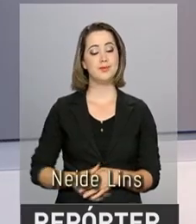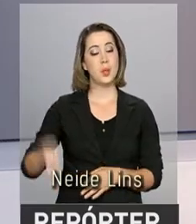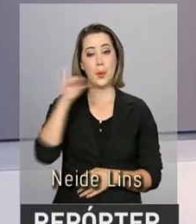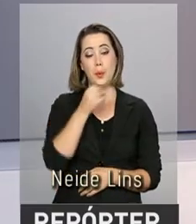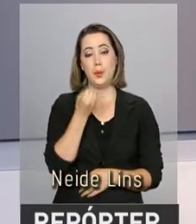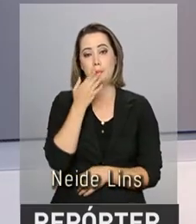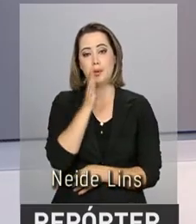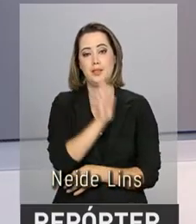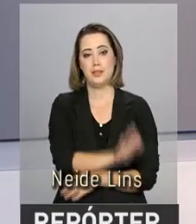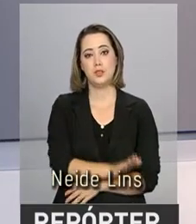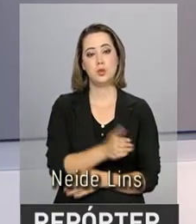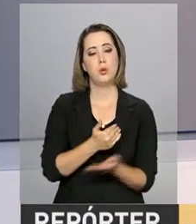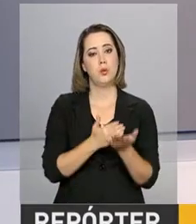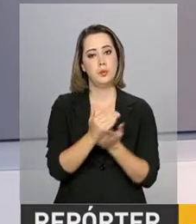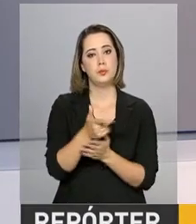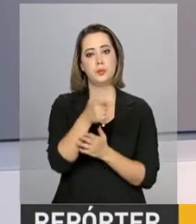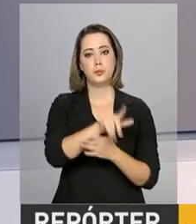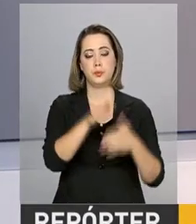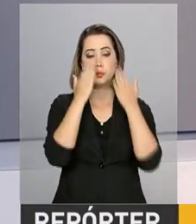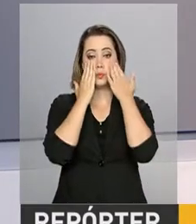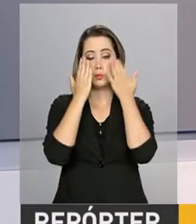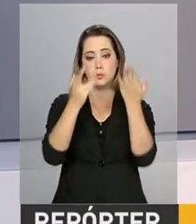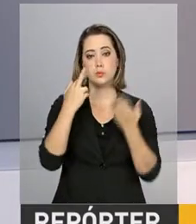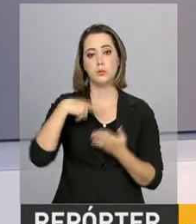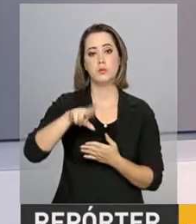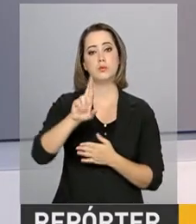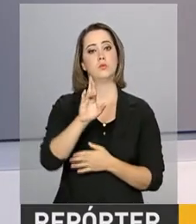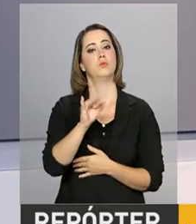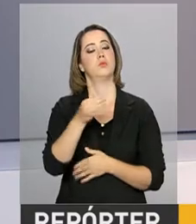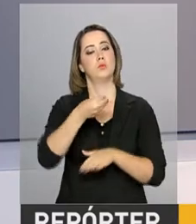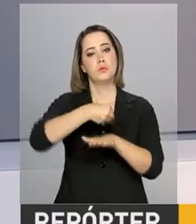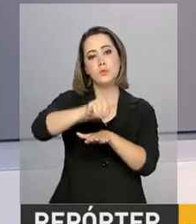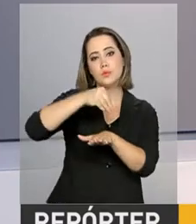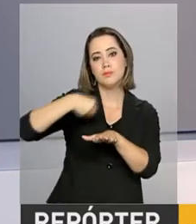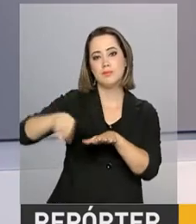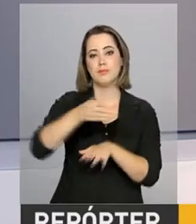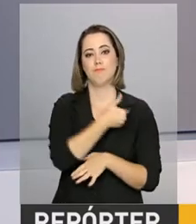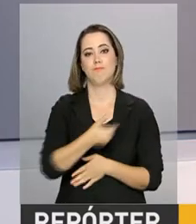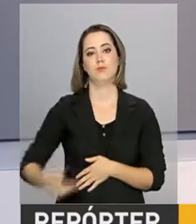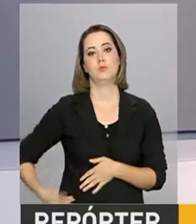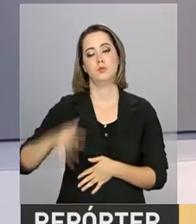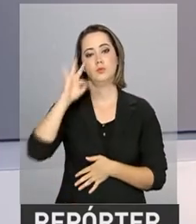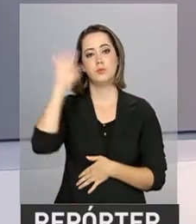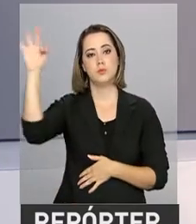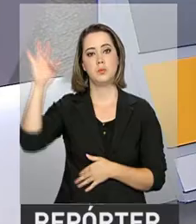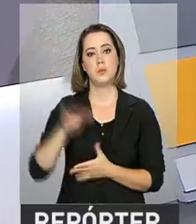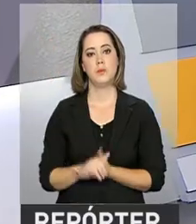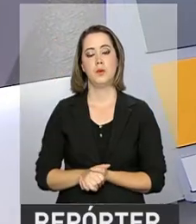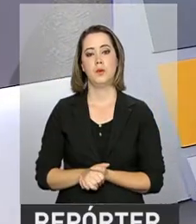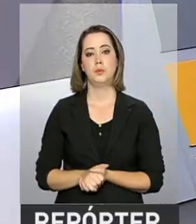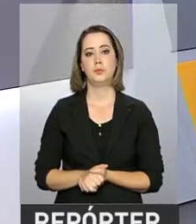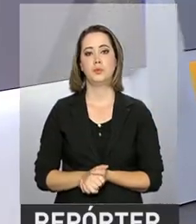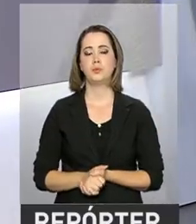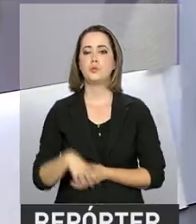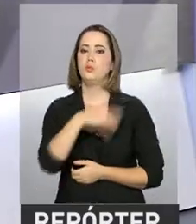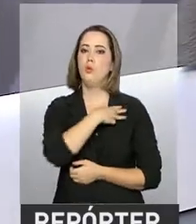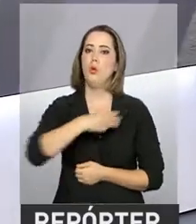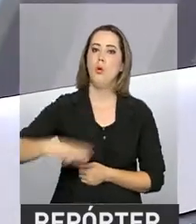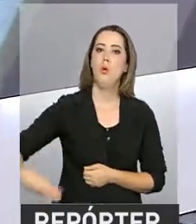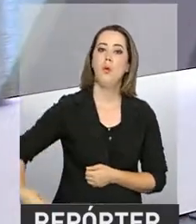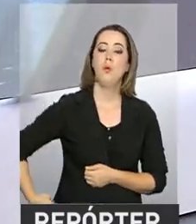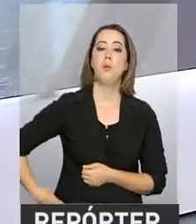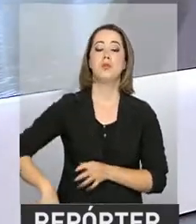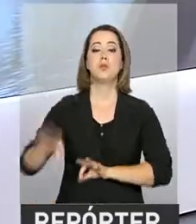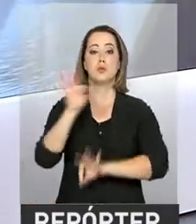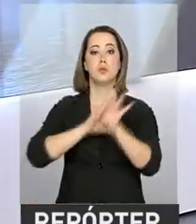Olá, boa tarde. Começa agora mais uma edição do Repórter NBR com as notícias do governo federal. O ministro interino